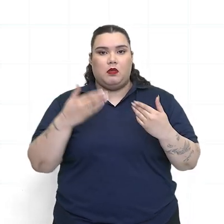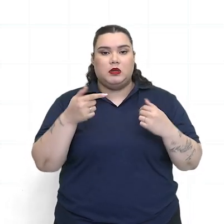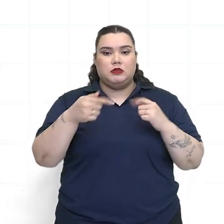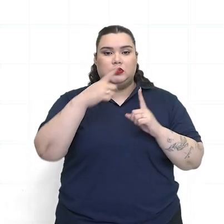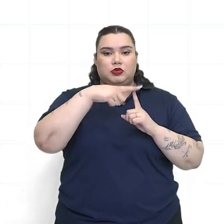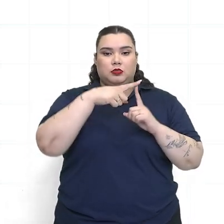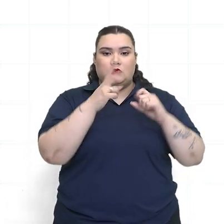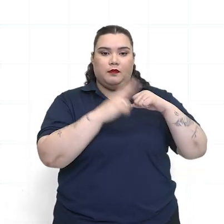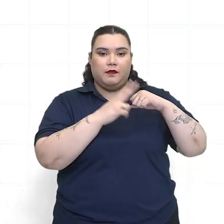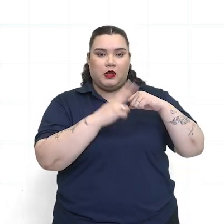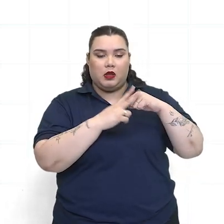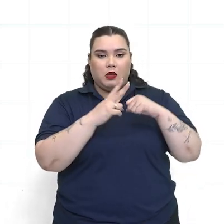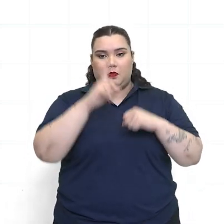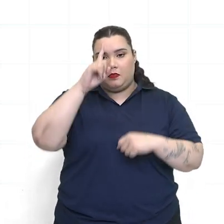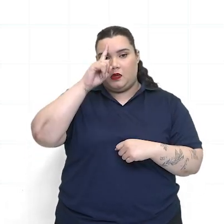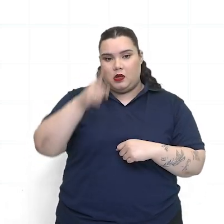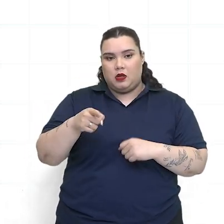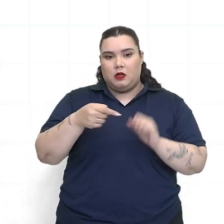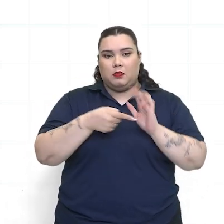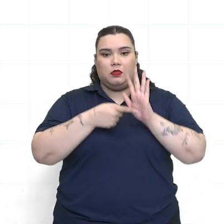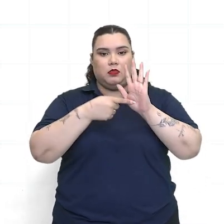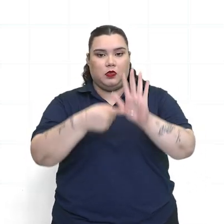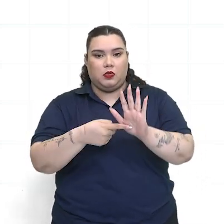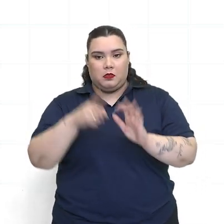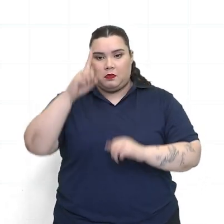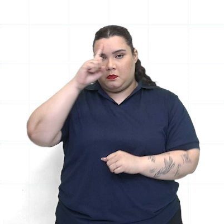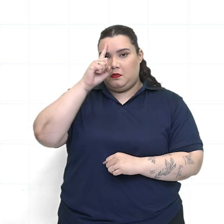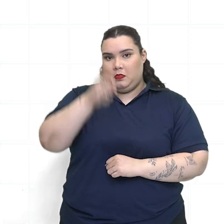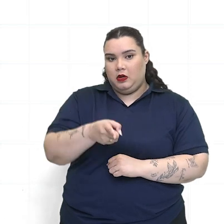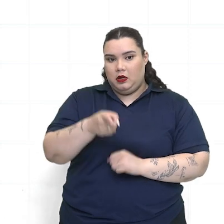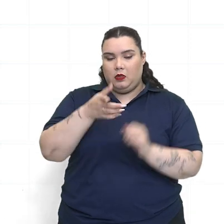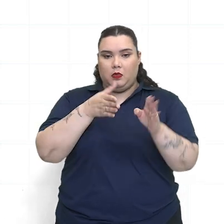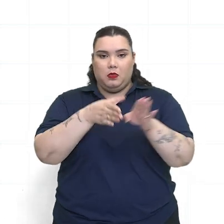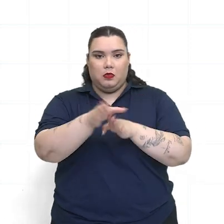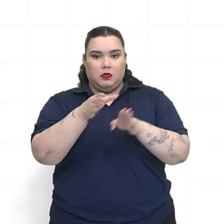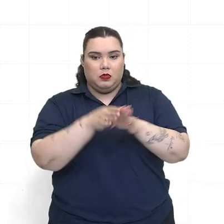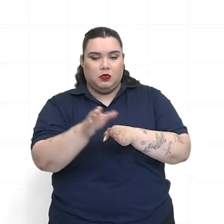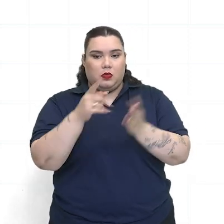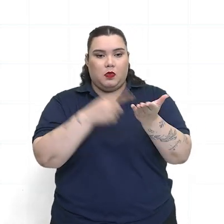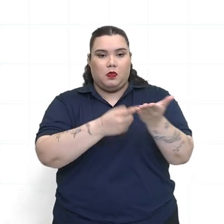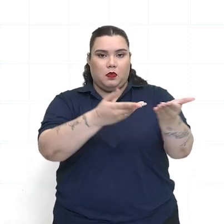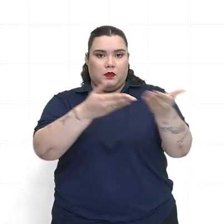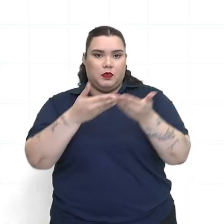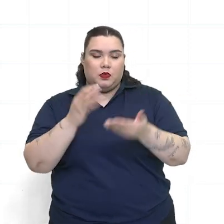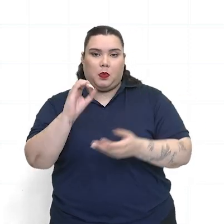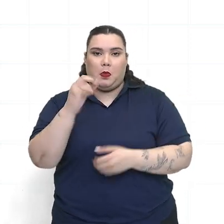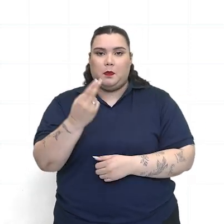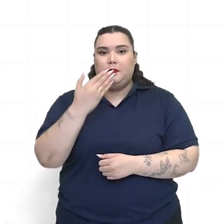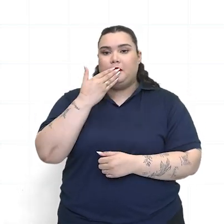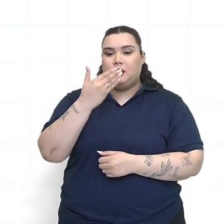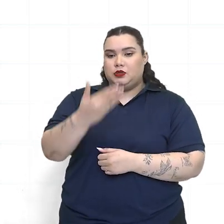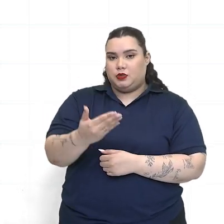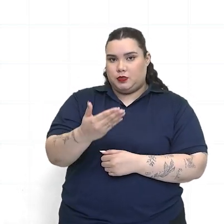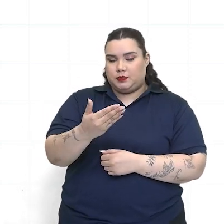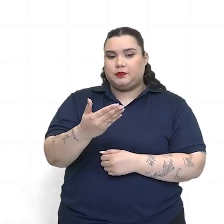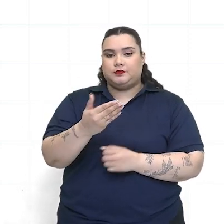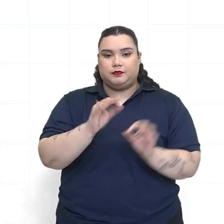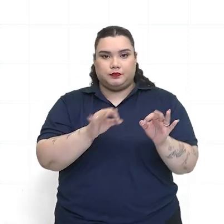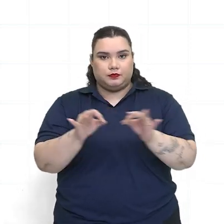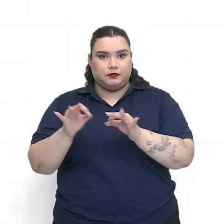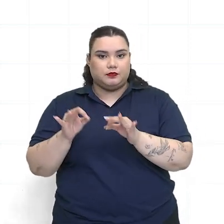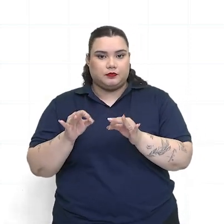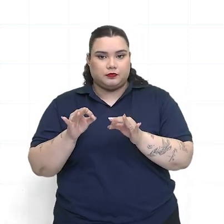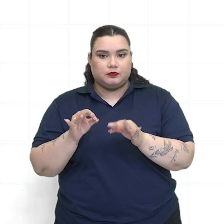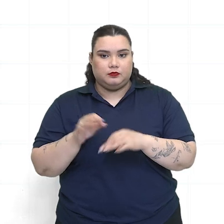verbal, utilizado para exprimir uma atitude de ordem, conselho, convite, solicitação, né?